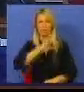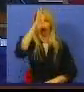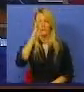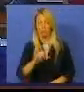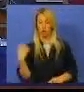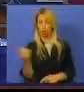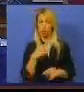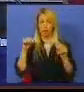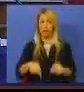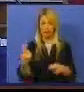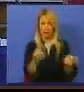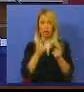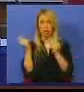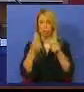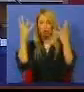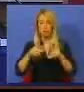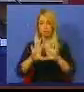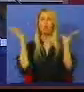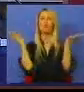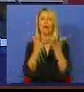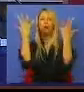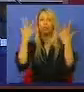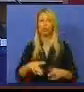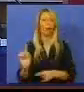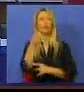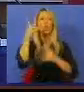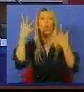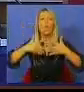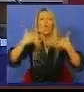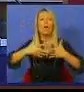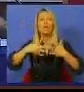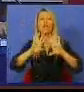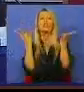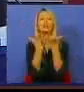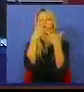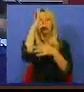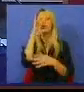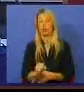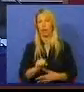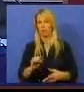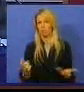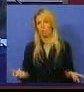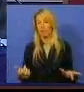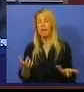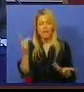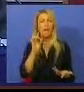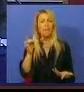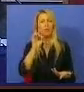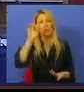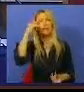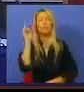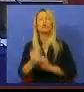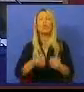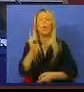aqui a discutir o Orçamento Geral do Estado. Não estamos a discutir a Conta Geral do Estado. E parece-me muito importante nós percebermos o que está